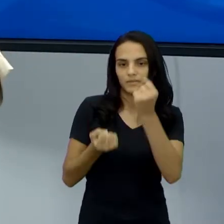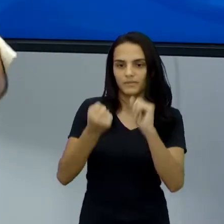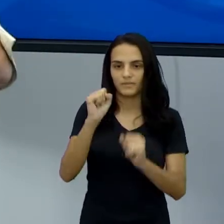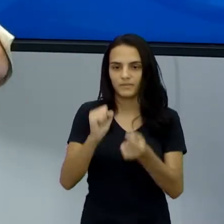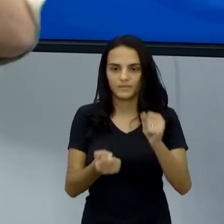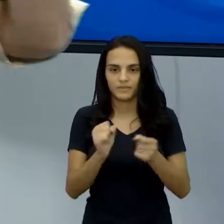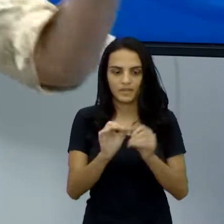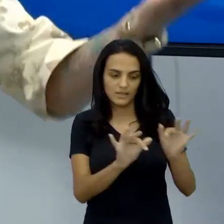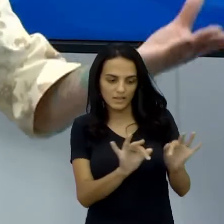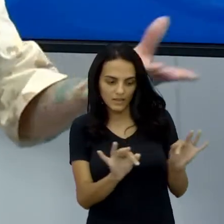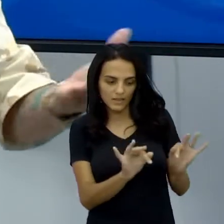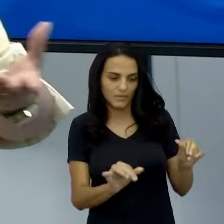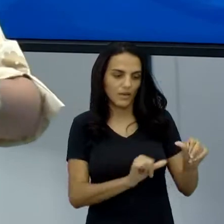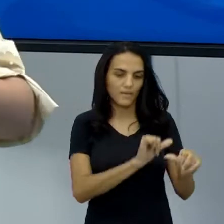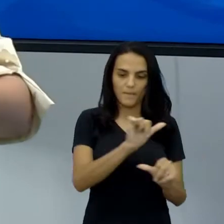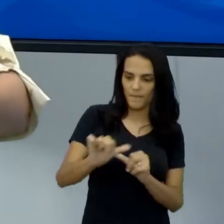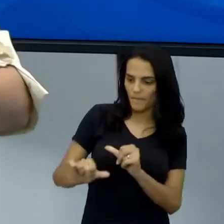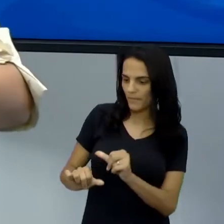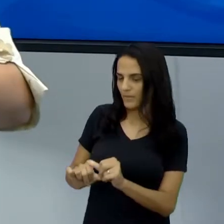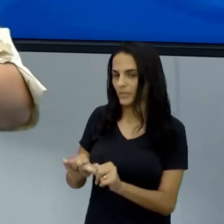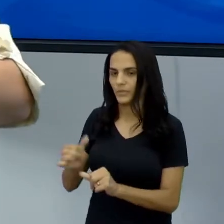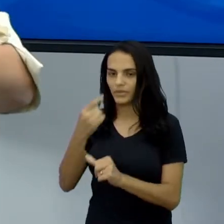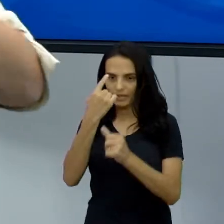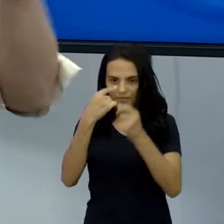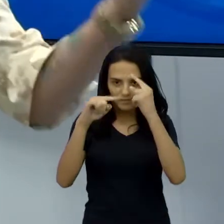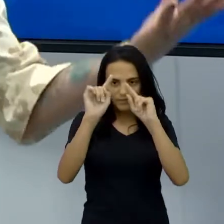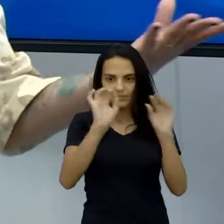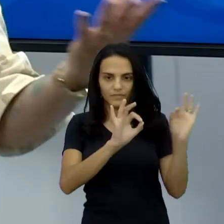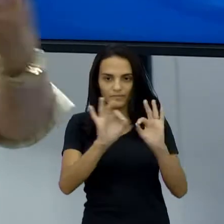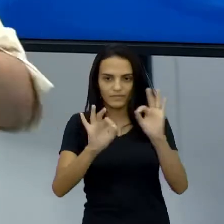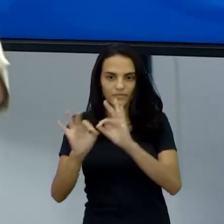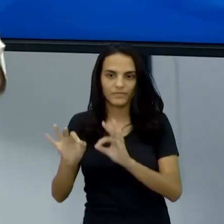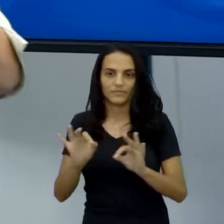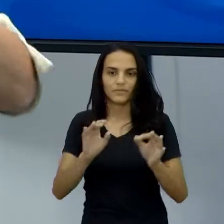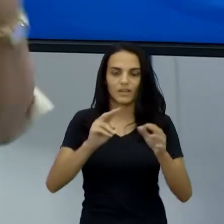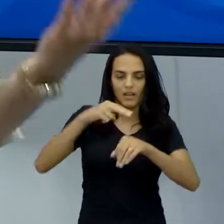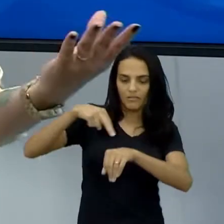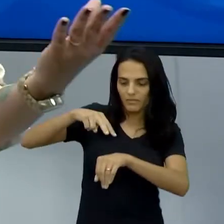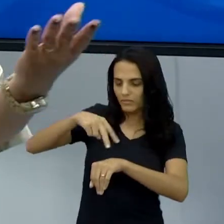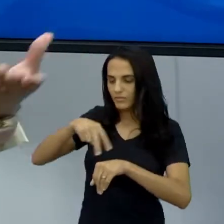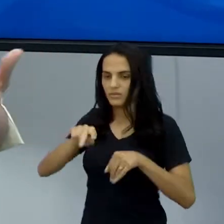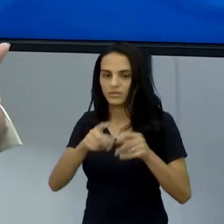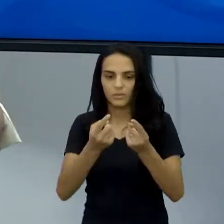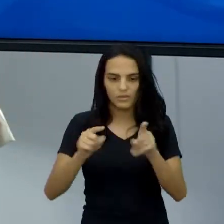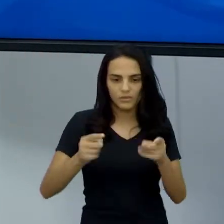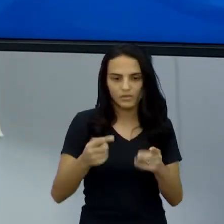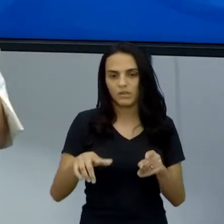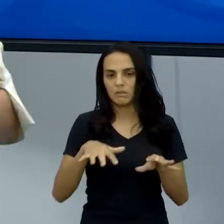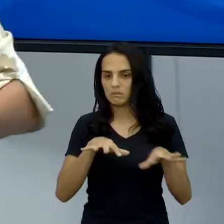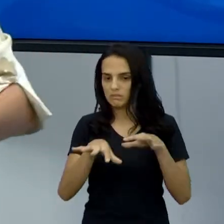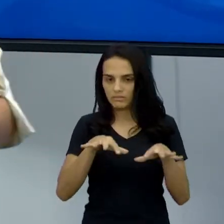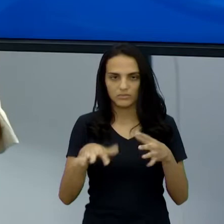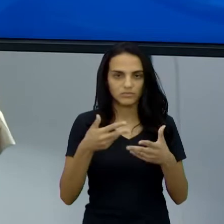modelo simples, virar a criatividade para montar uma coreografia com qualquer música, qualquer momento. E a